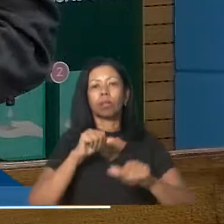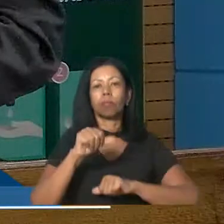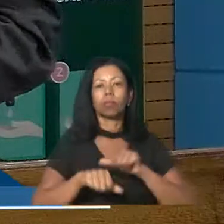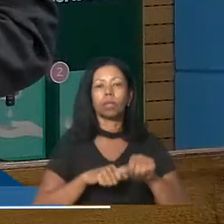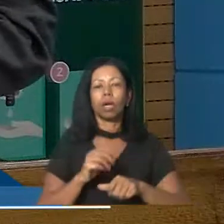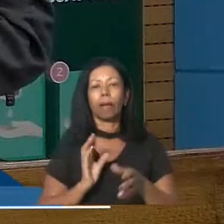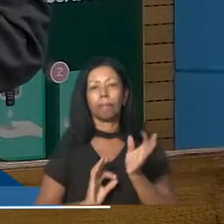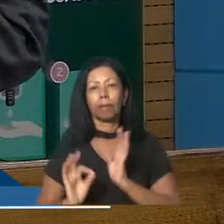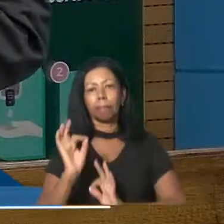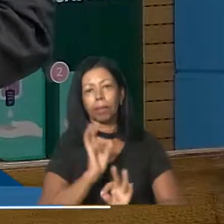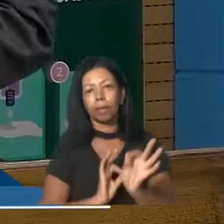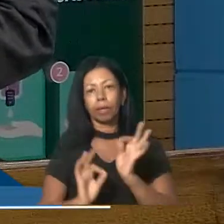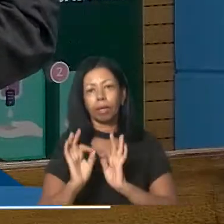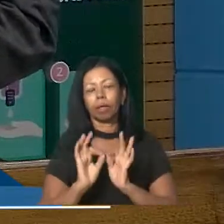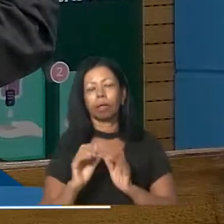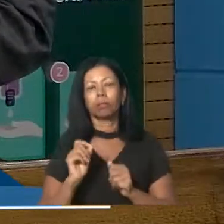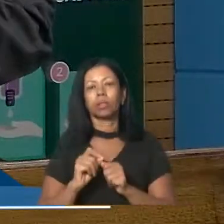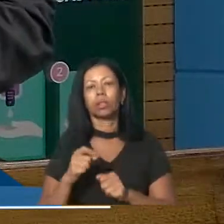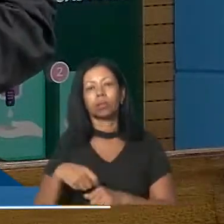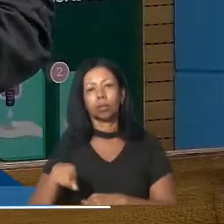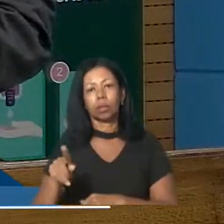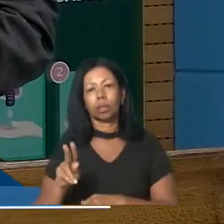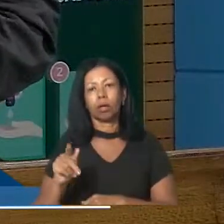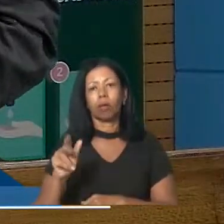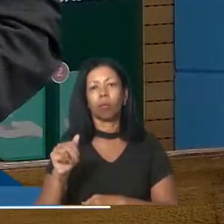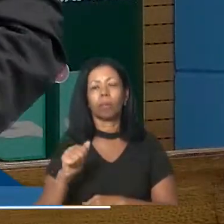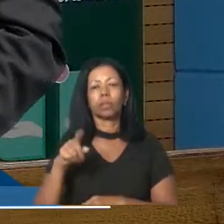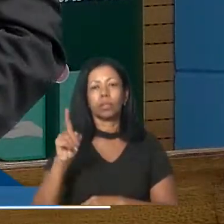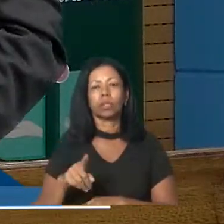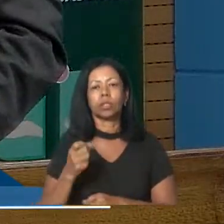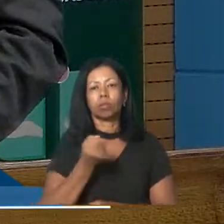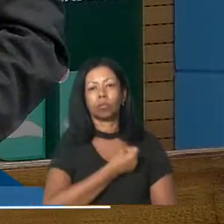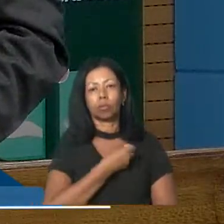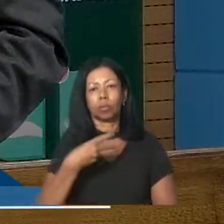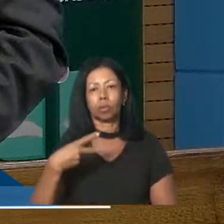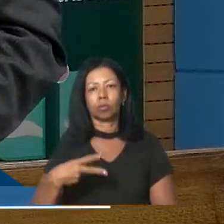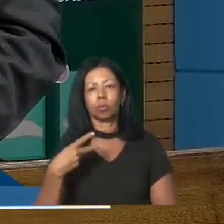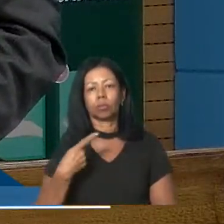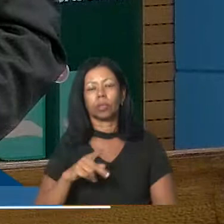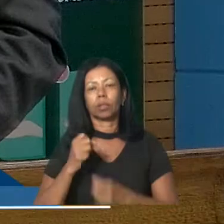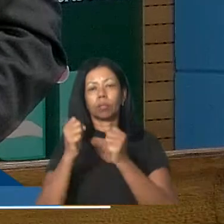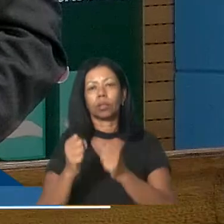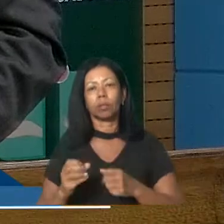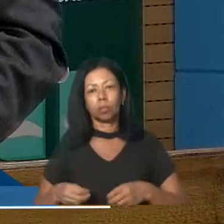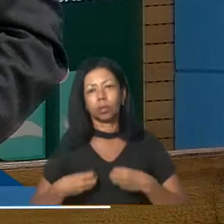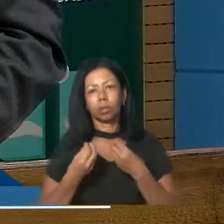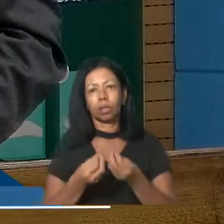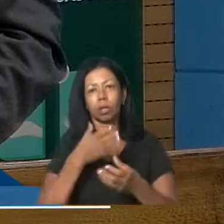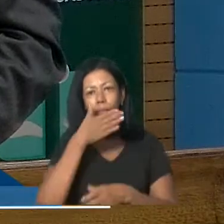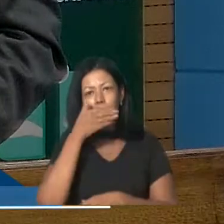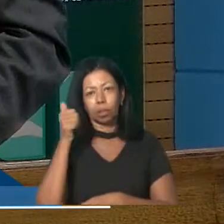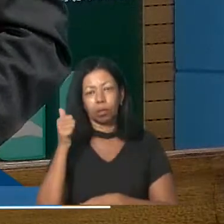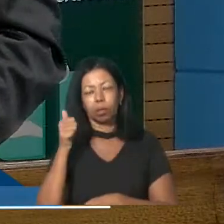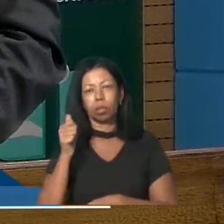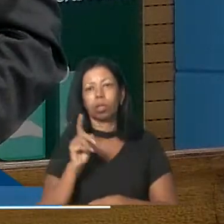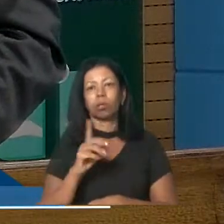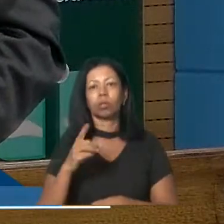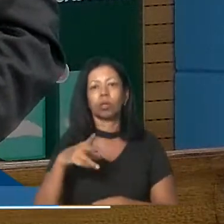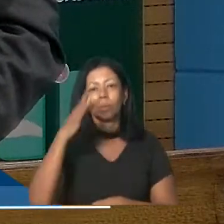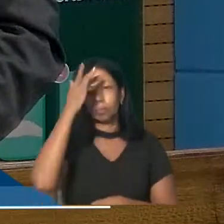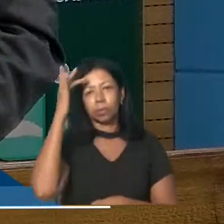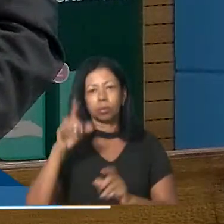equipar, fazer com que aquela UPA seja porte 2 para que possamos dar uma estrutura melhor, não só para os